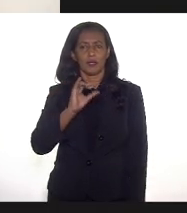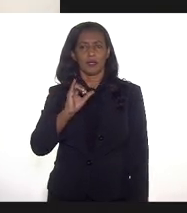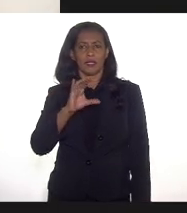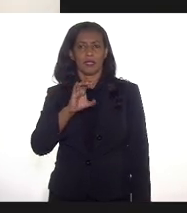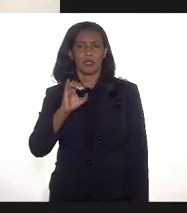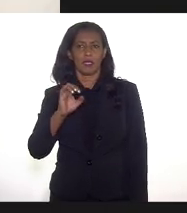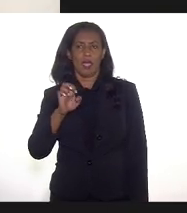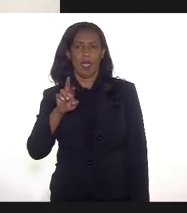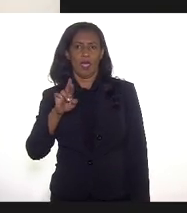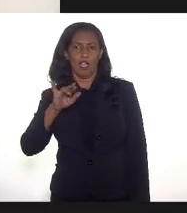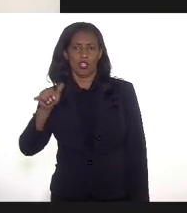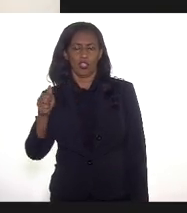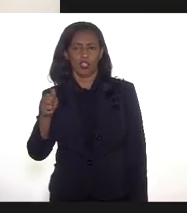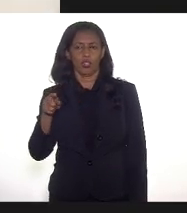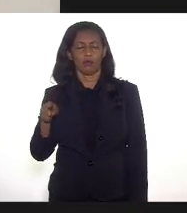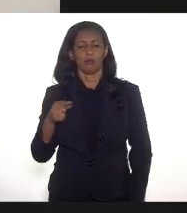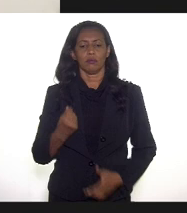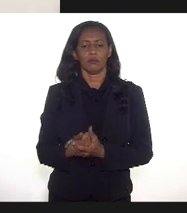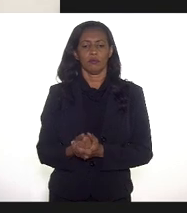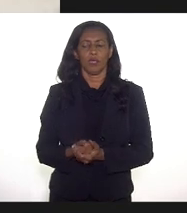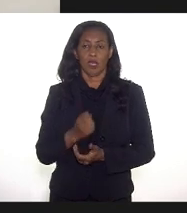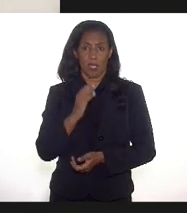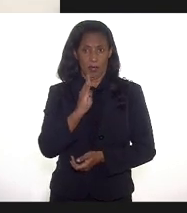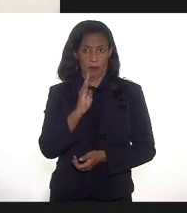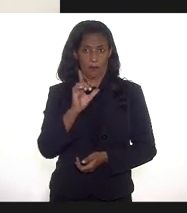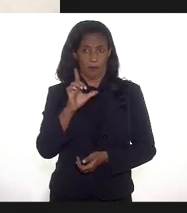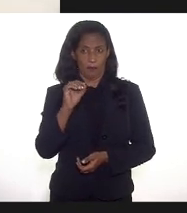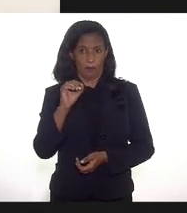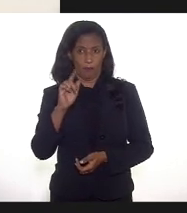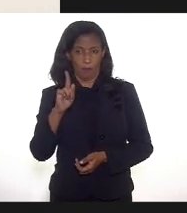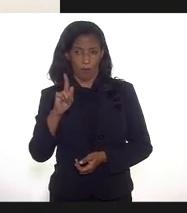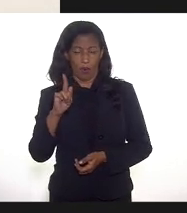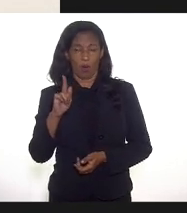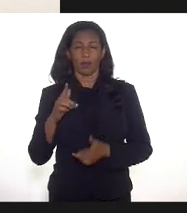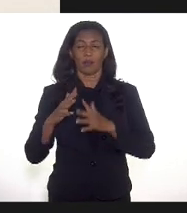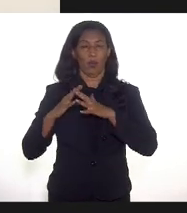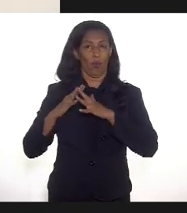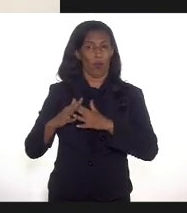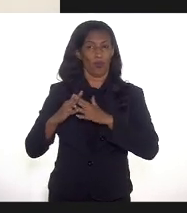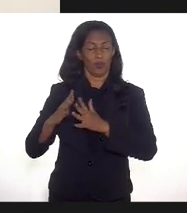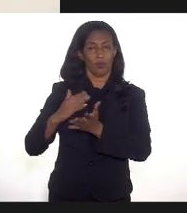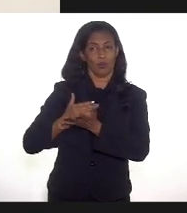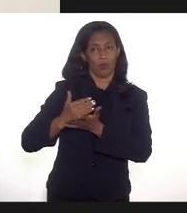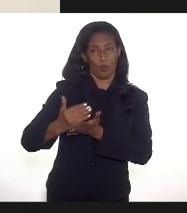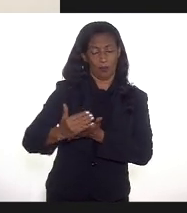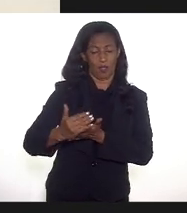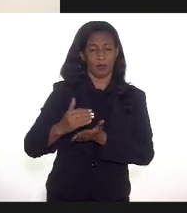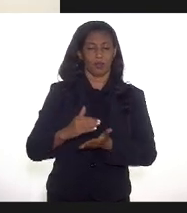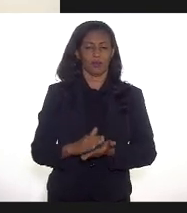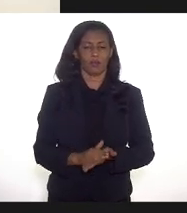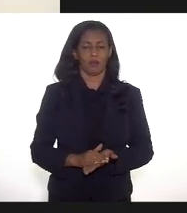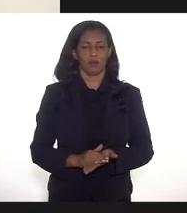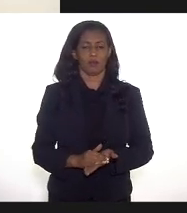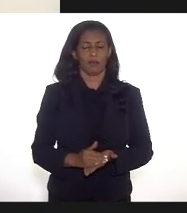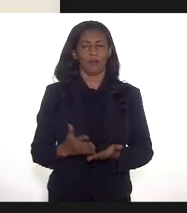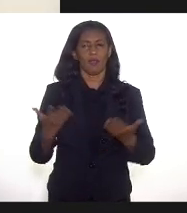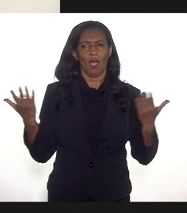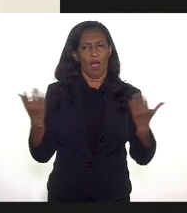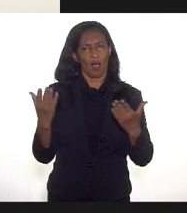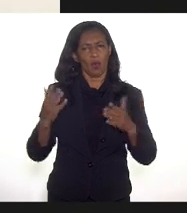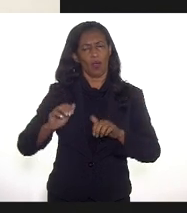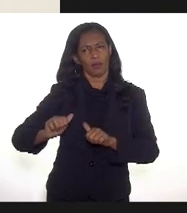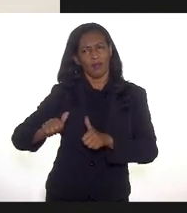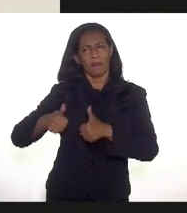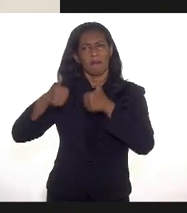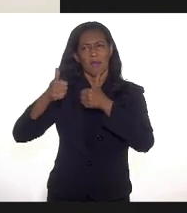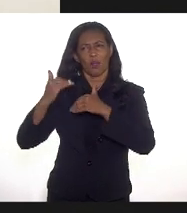e o blog, houve uma confusão aí nisso. Agora está dando, tem expectativas de melhora por conta do